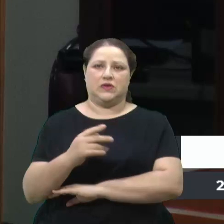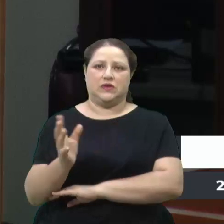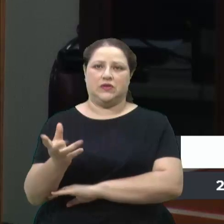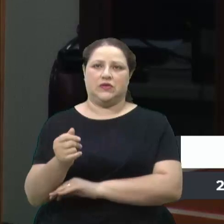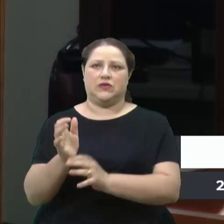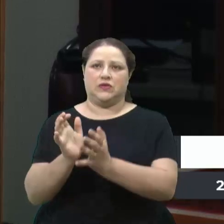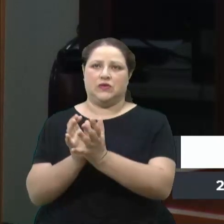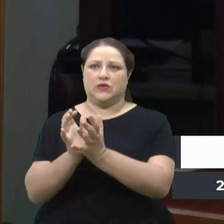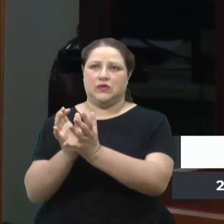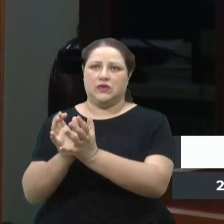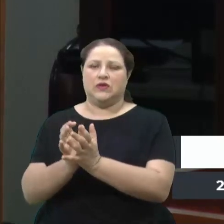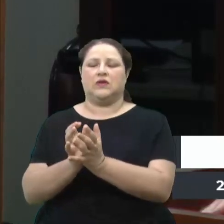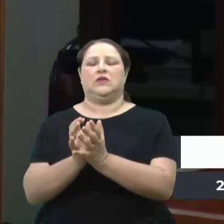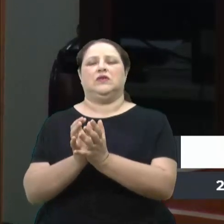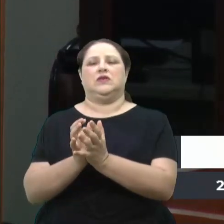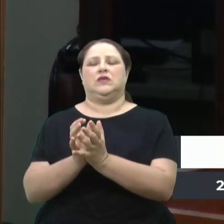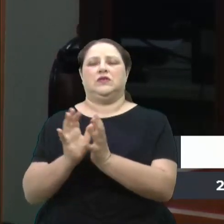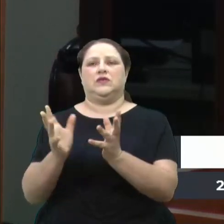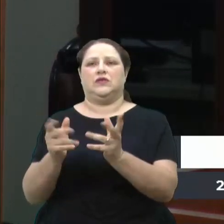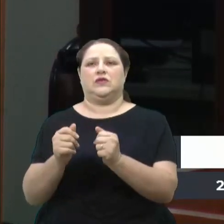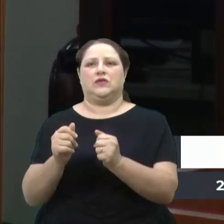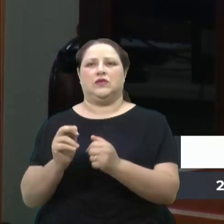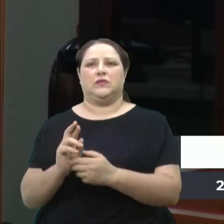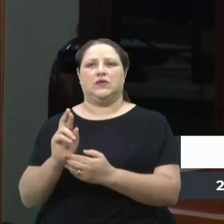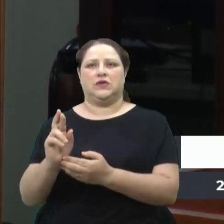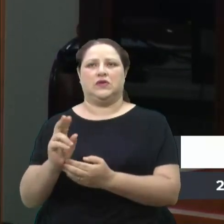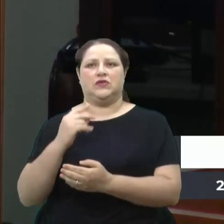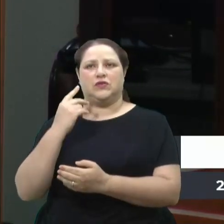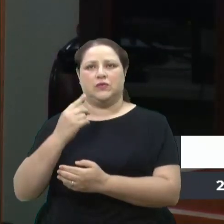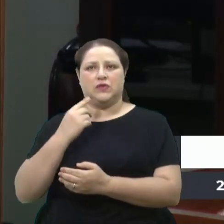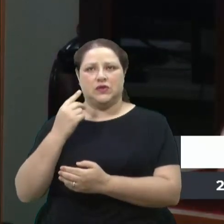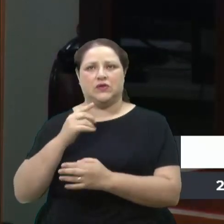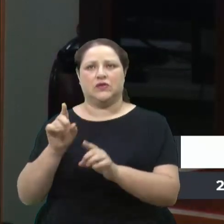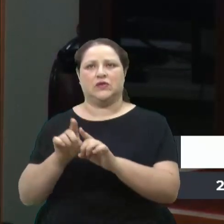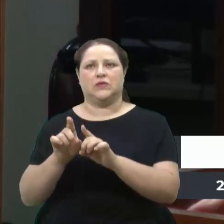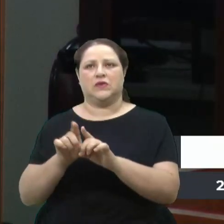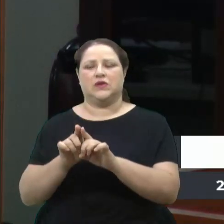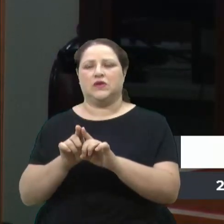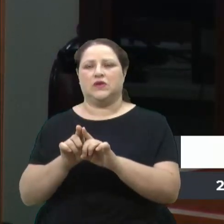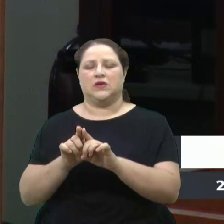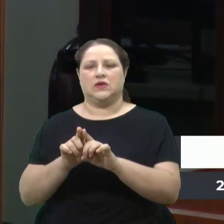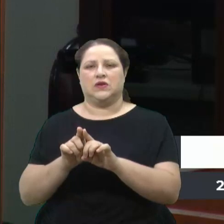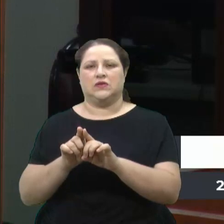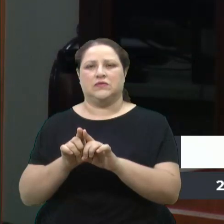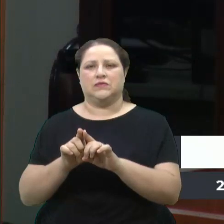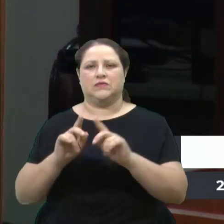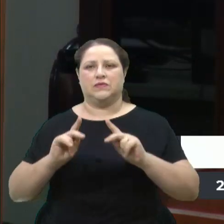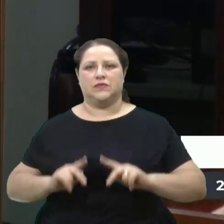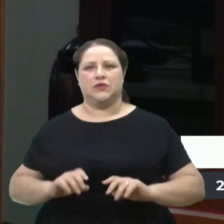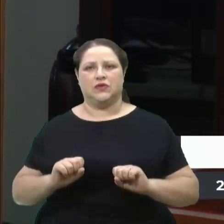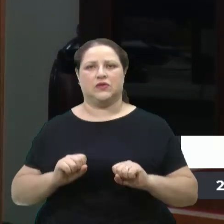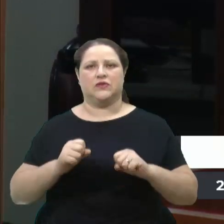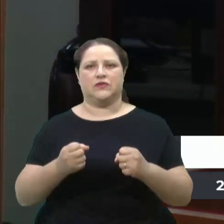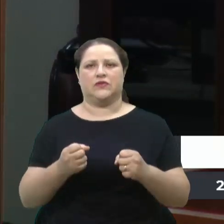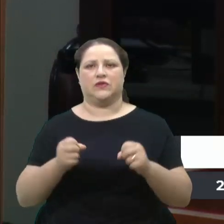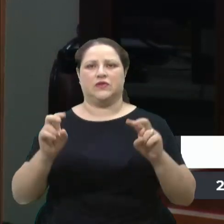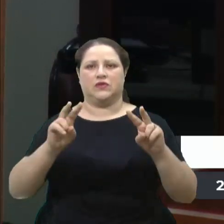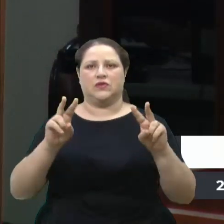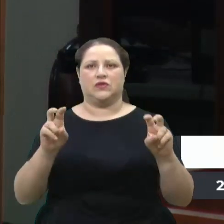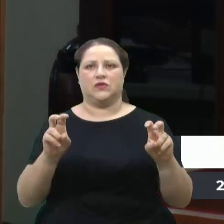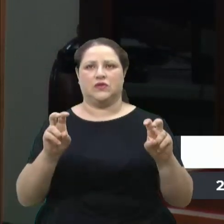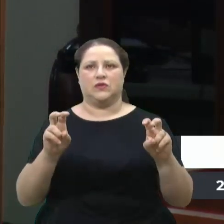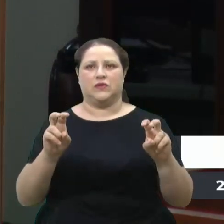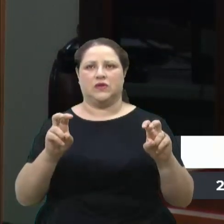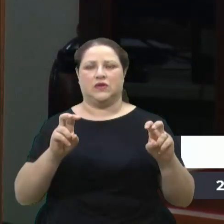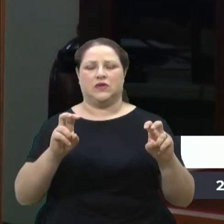meu querido suplente Iago Storck Morandi, né? Pessoal que defende tanto a questão